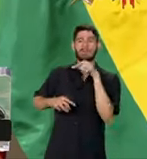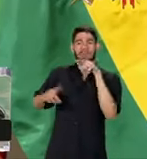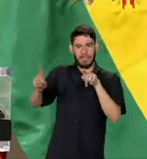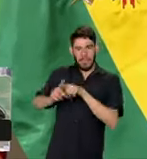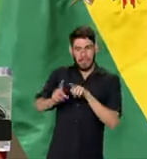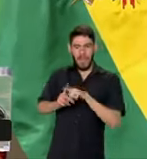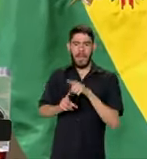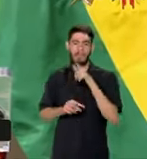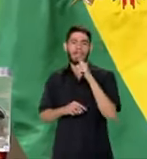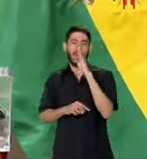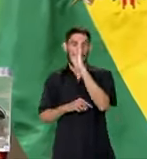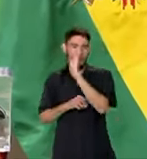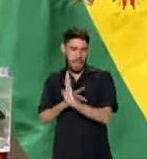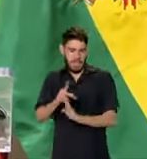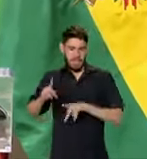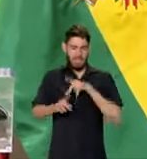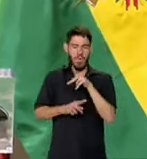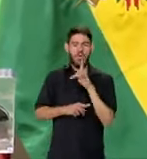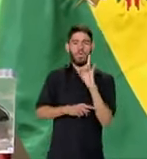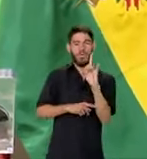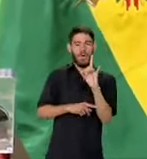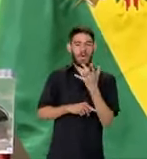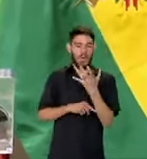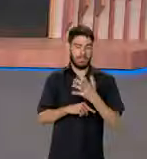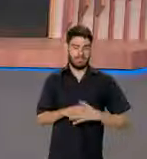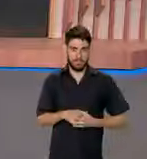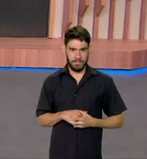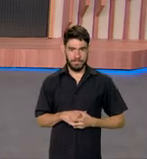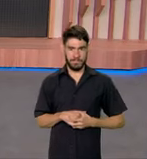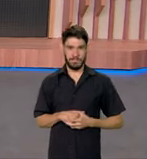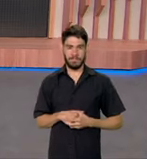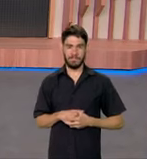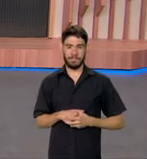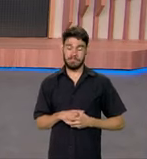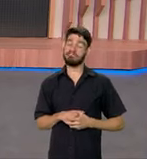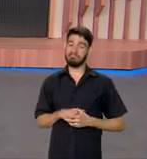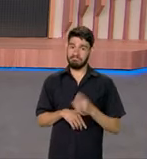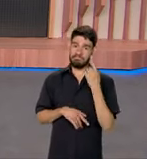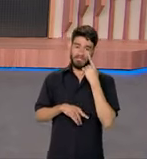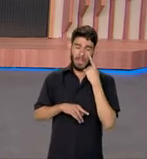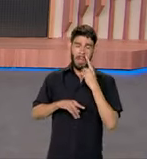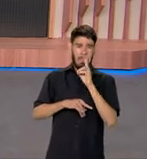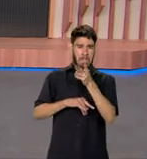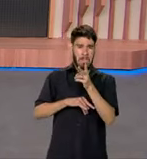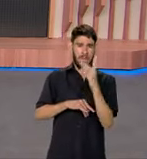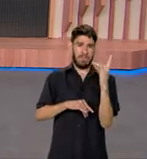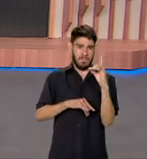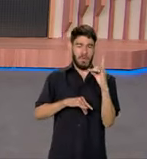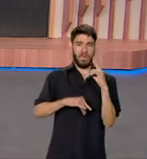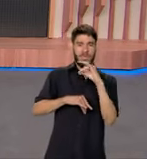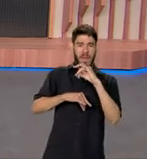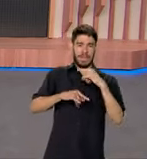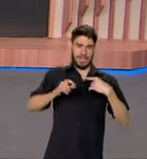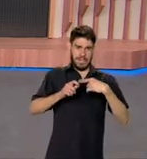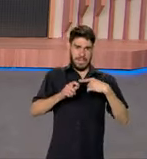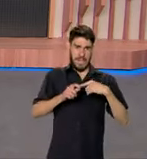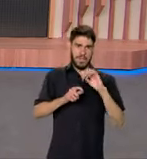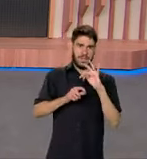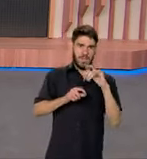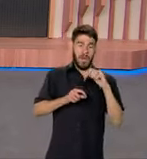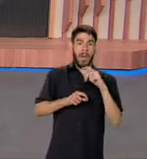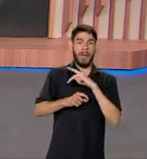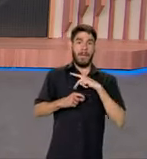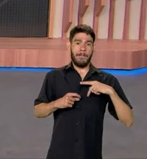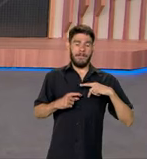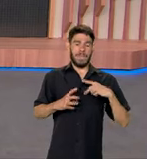do povo... é isso que o povo do brasileiro espera da Bolívia. Olha, ainda em Santa Cruz e La Sierra, o presidente Lula participa